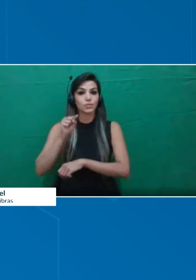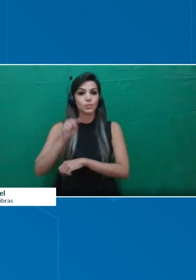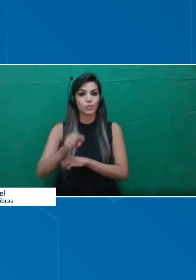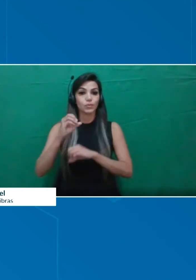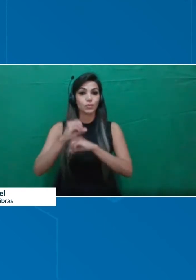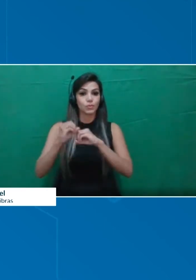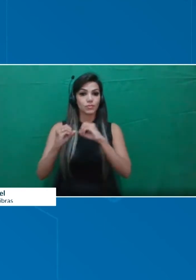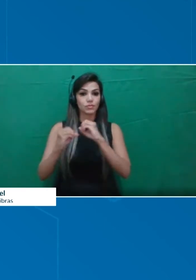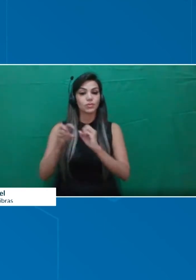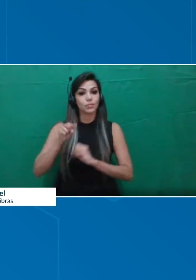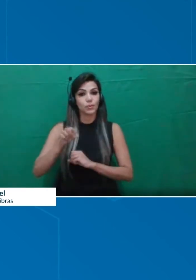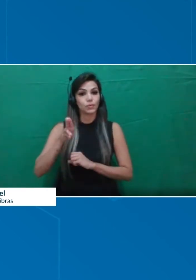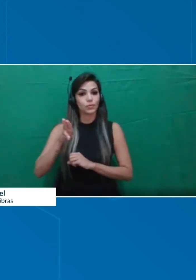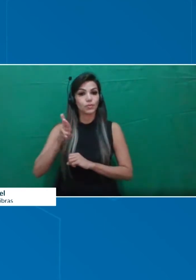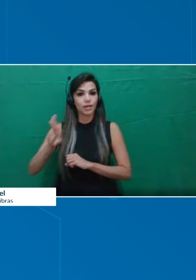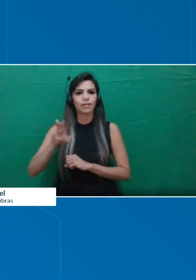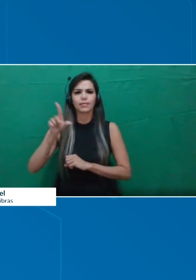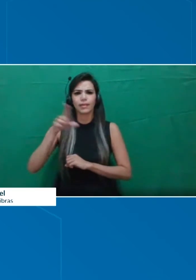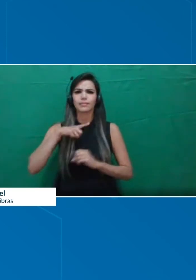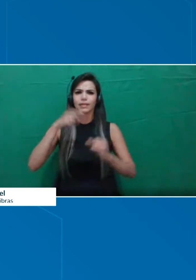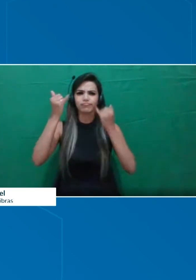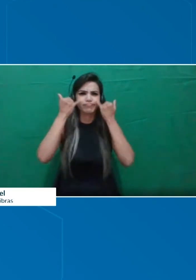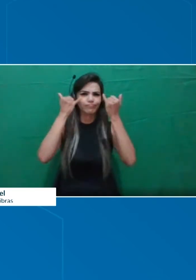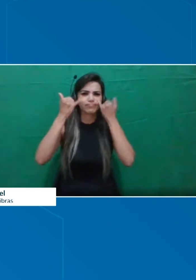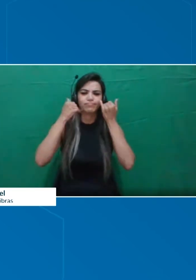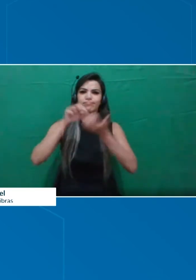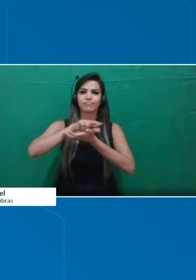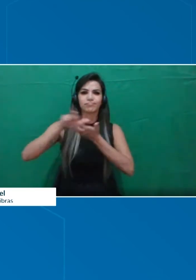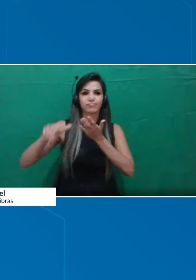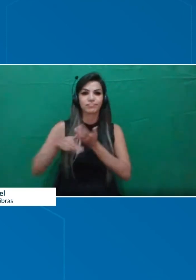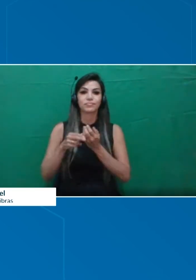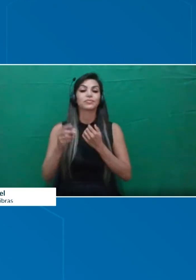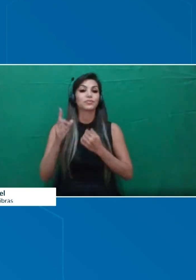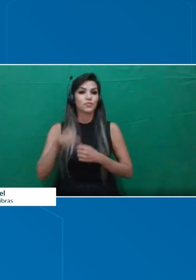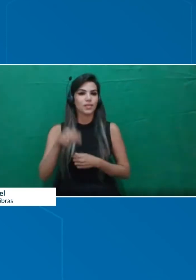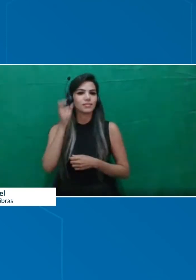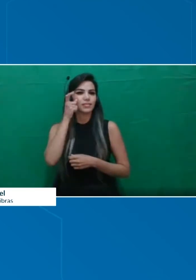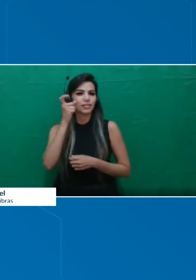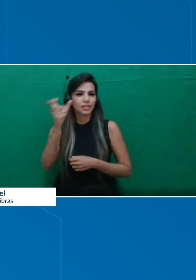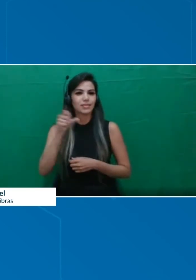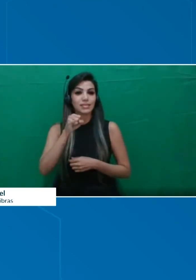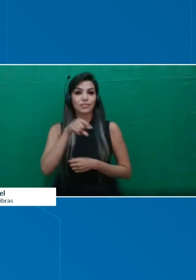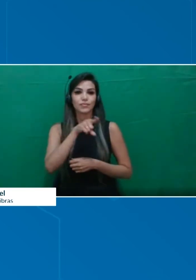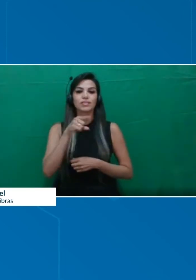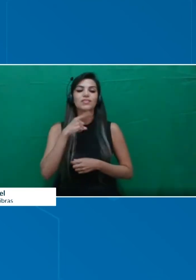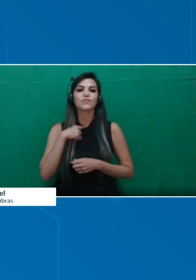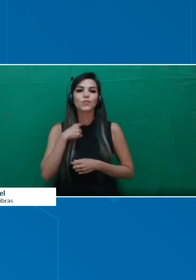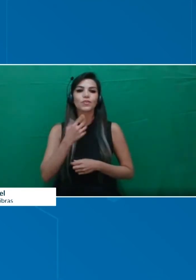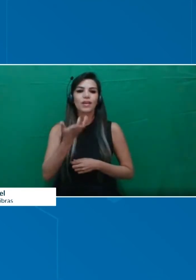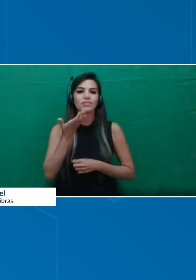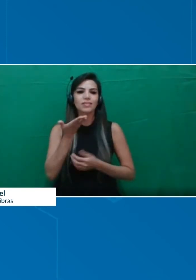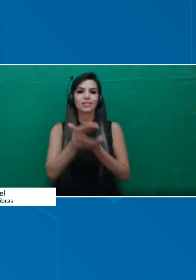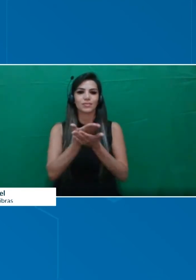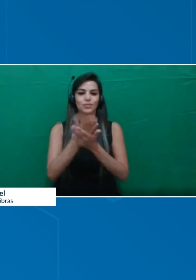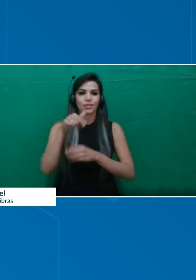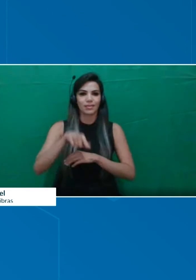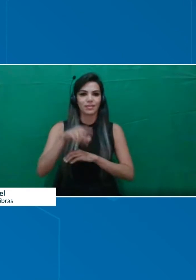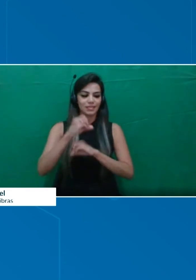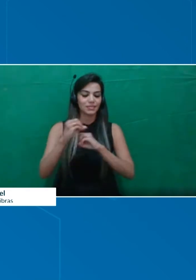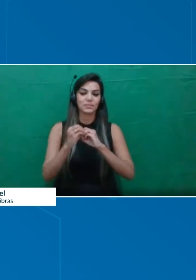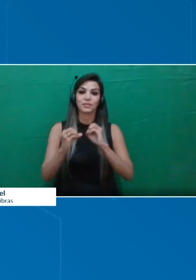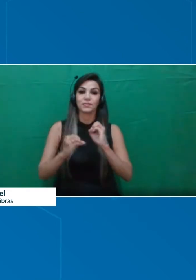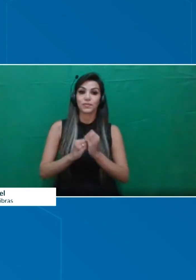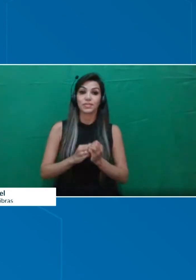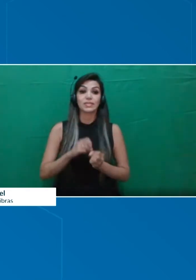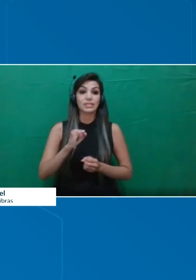estudenaufg.prograde.ufg.br. Lá tem muita informação interessante para quem quer estudar aqui na Universidade Federal de Goiás. E para saber